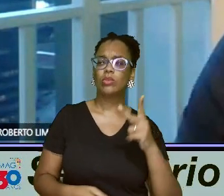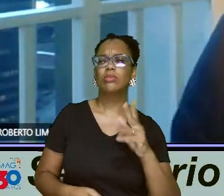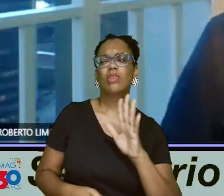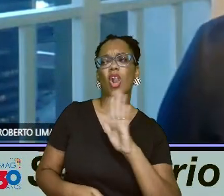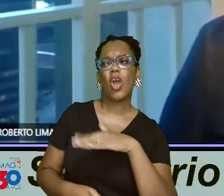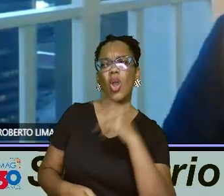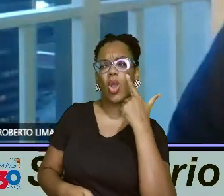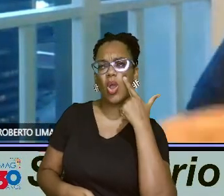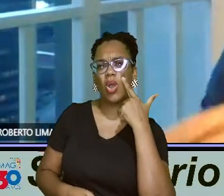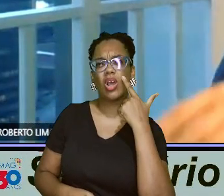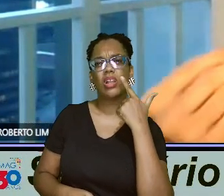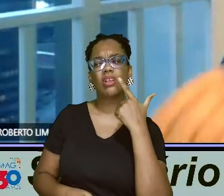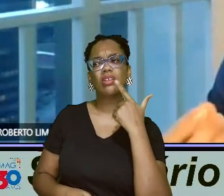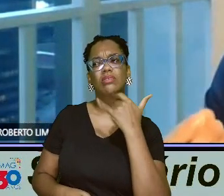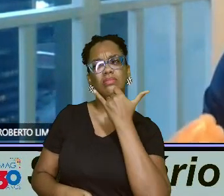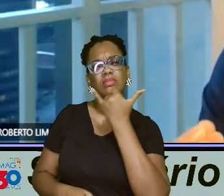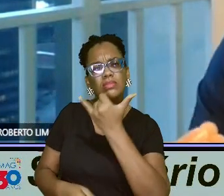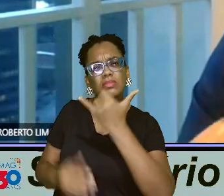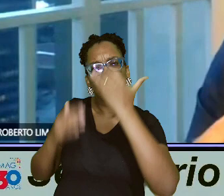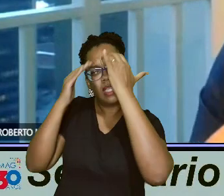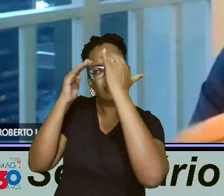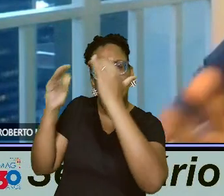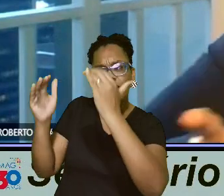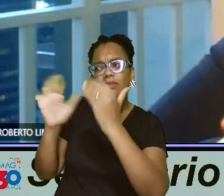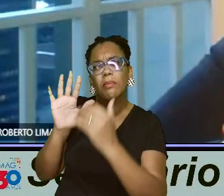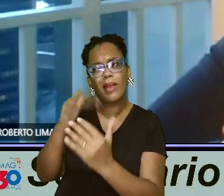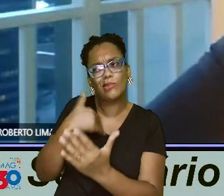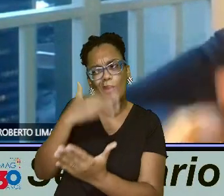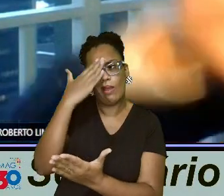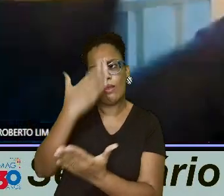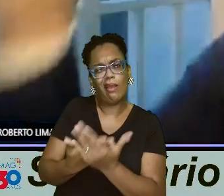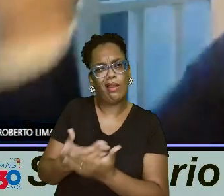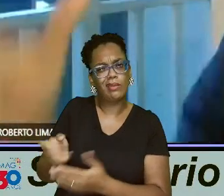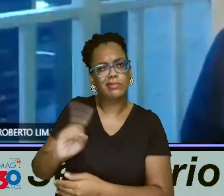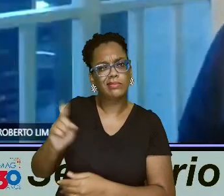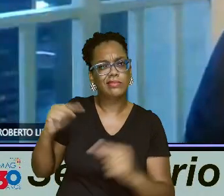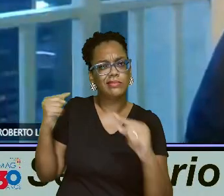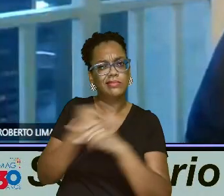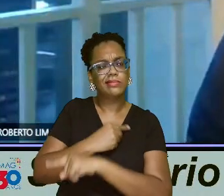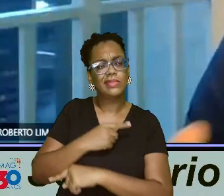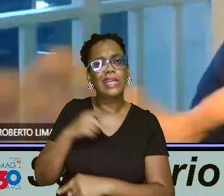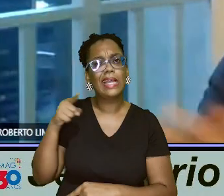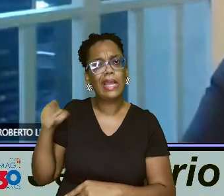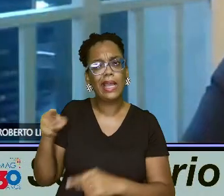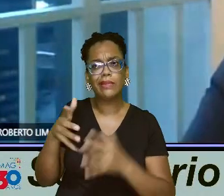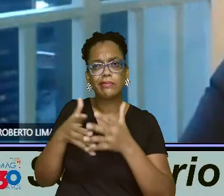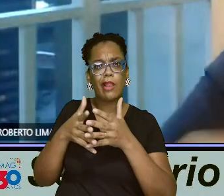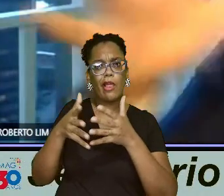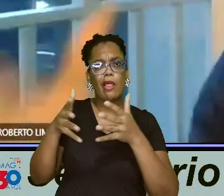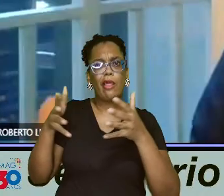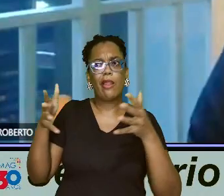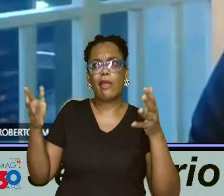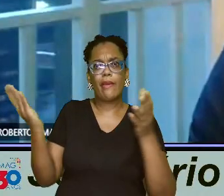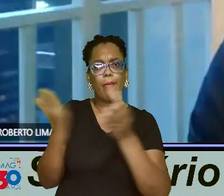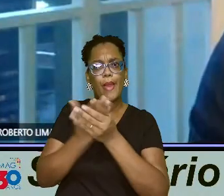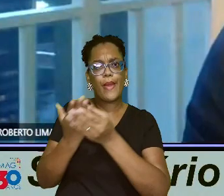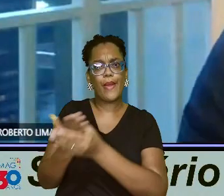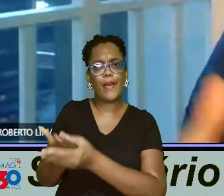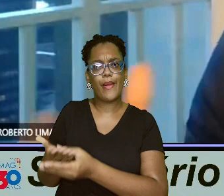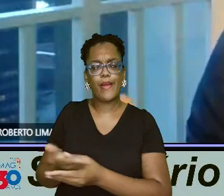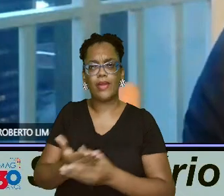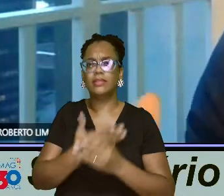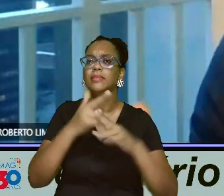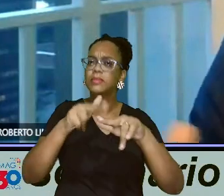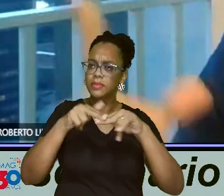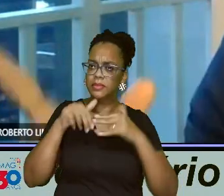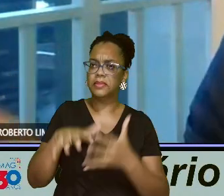ministro relator, com todo respeito, eu acredito que essa grande massa de processos, justamente por ela ser muito grande,